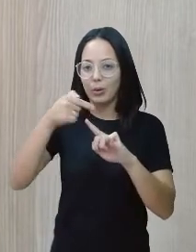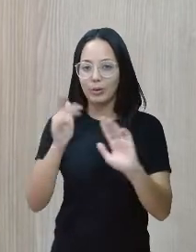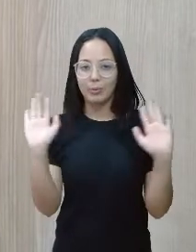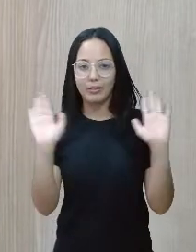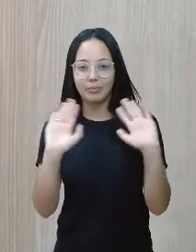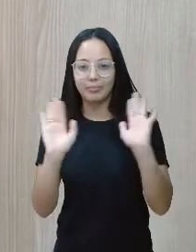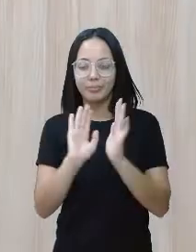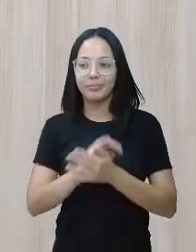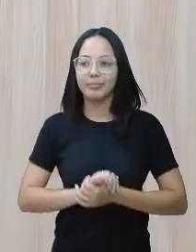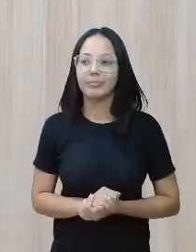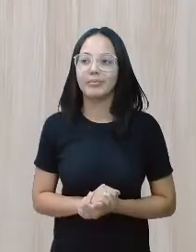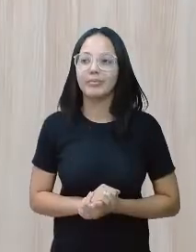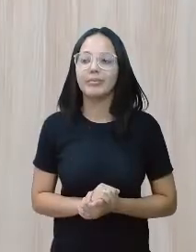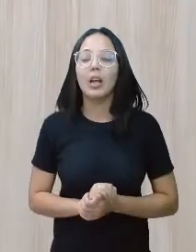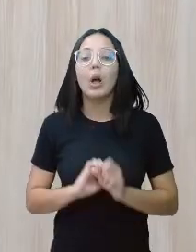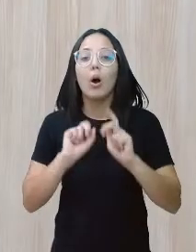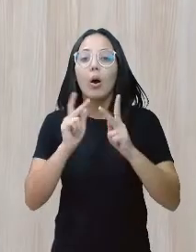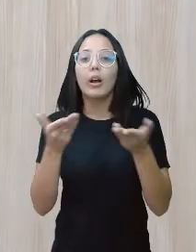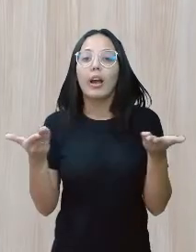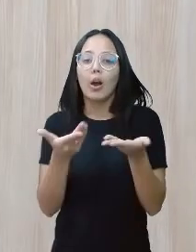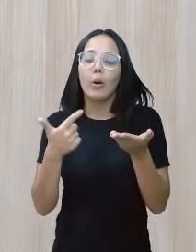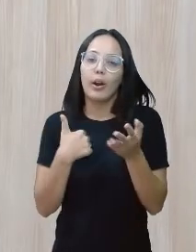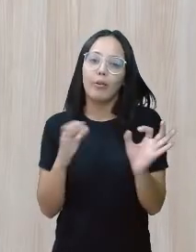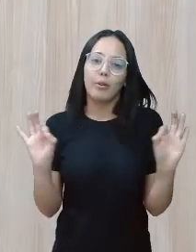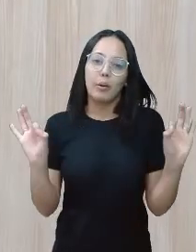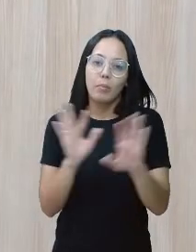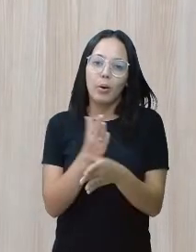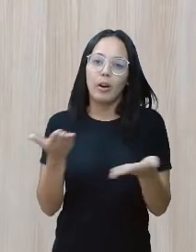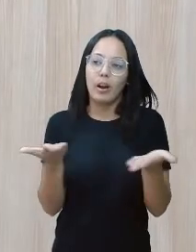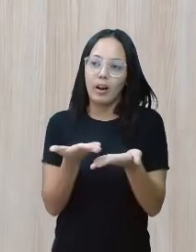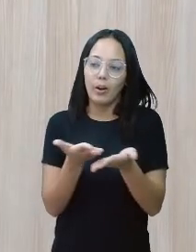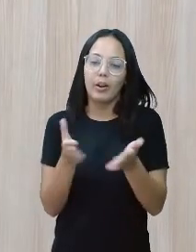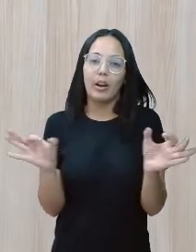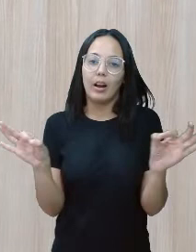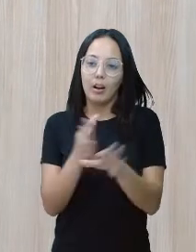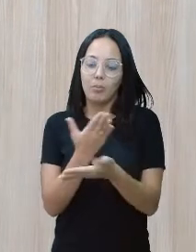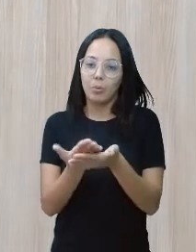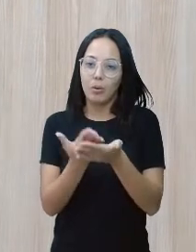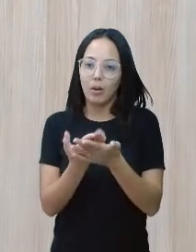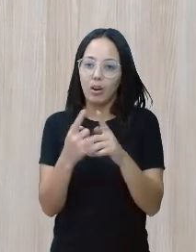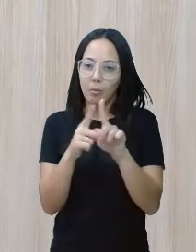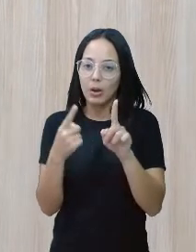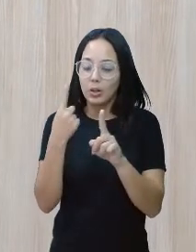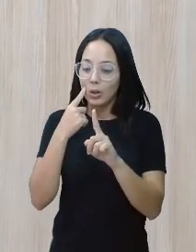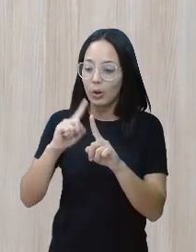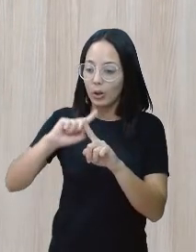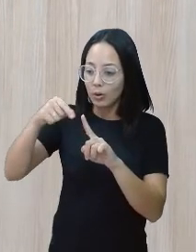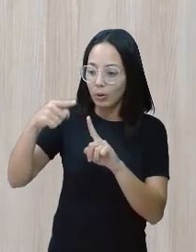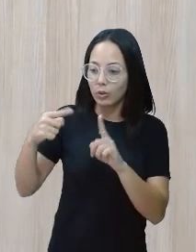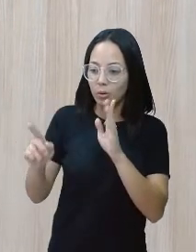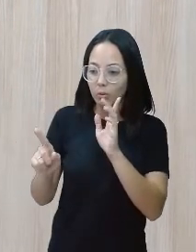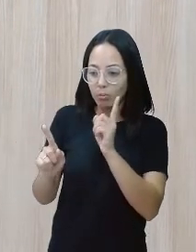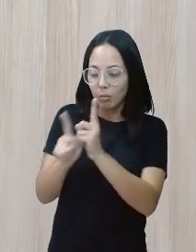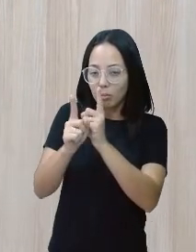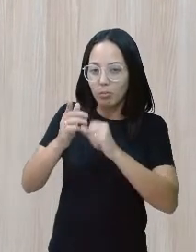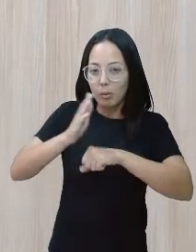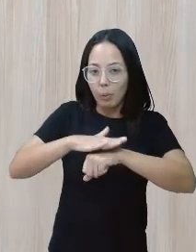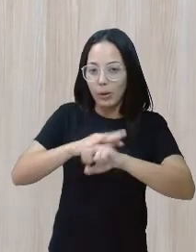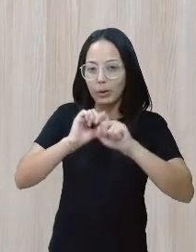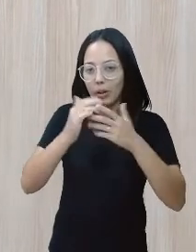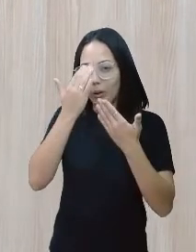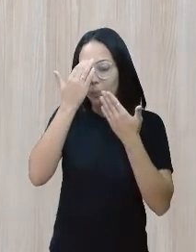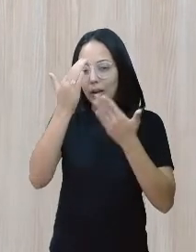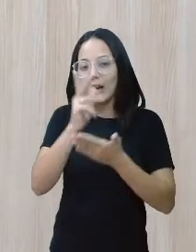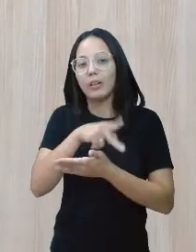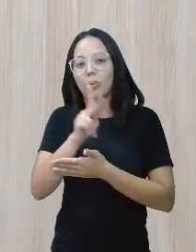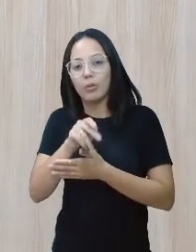pessoal. Gente, eu vou embora. Olha, acabou a nossa trilha de narrativa, mas não tem problema não. Em outro momento a gente volta, tá certo? Muito obrigada